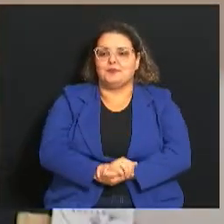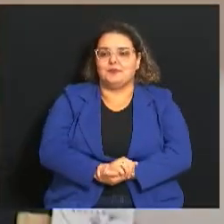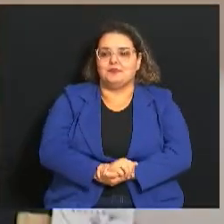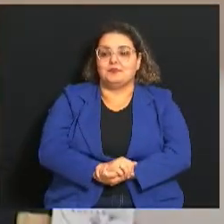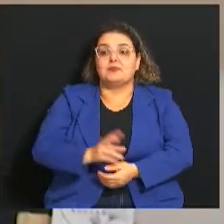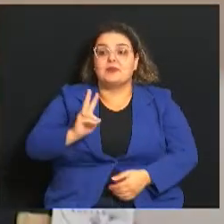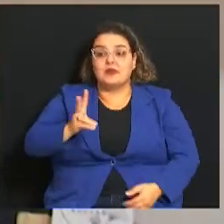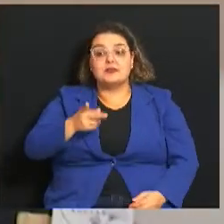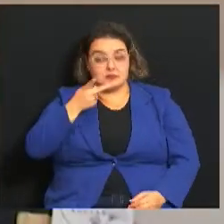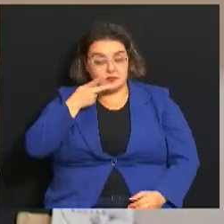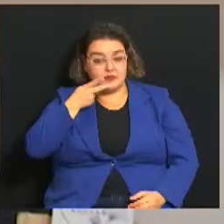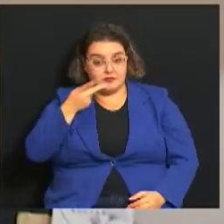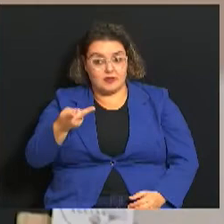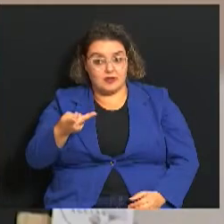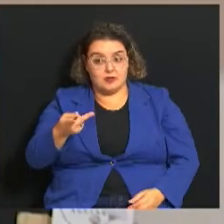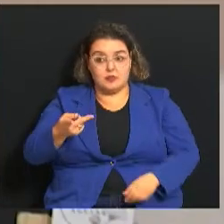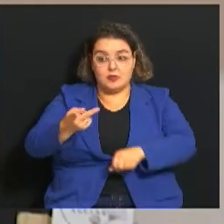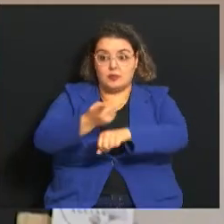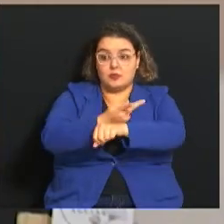falo, né, para a gente procurar